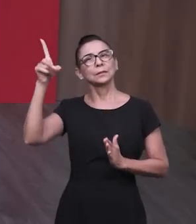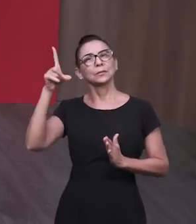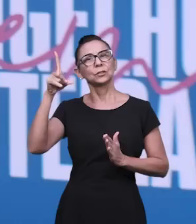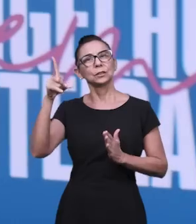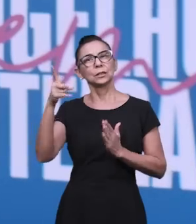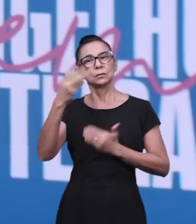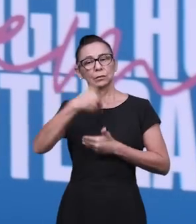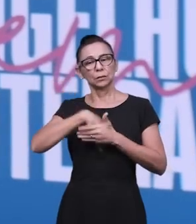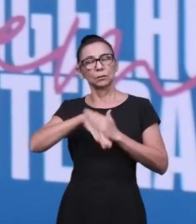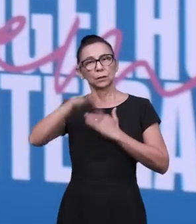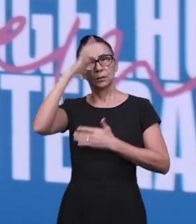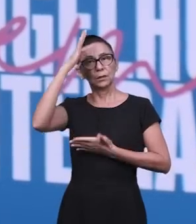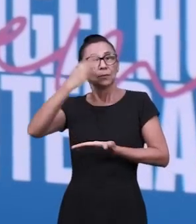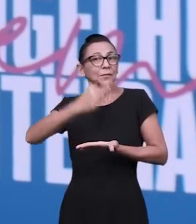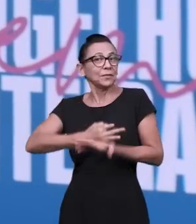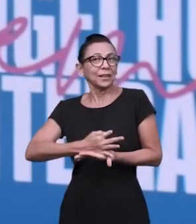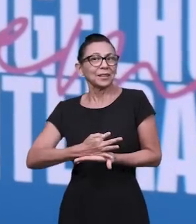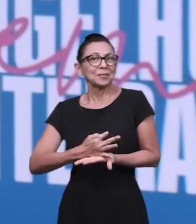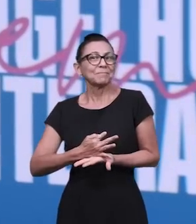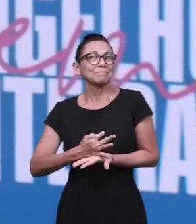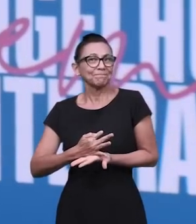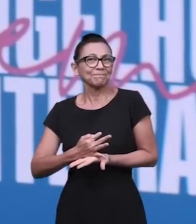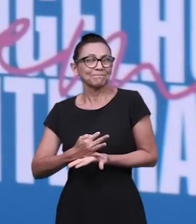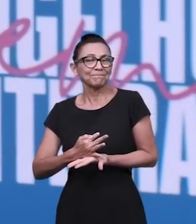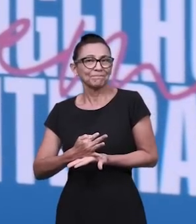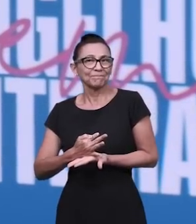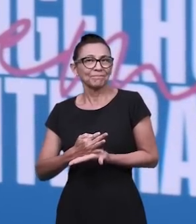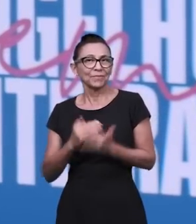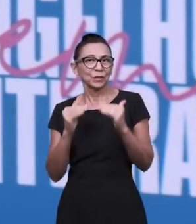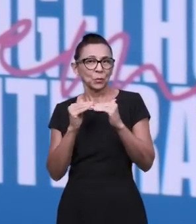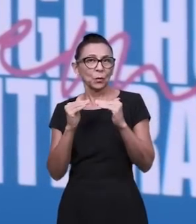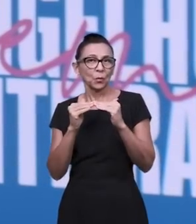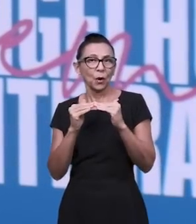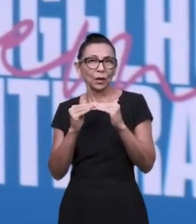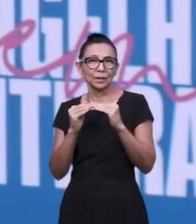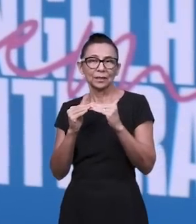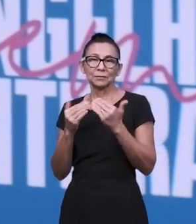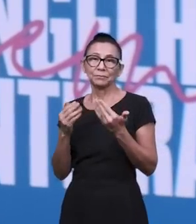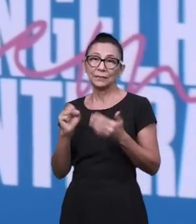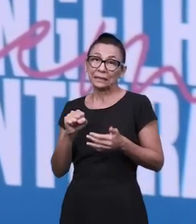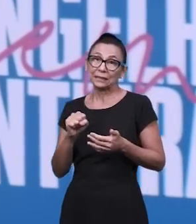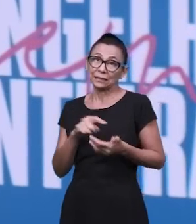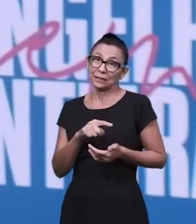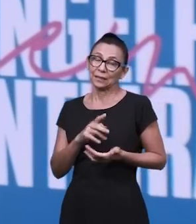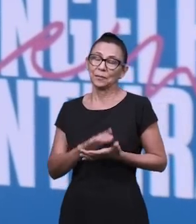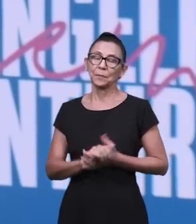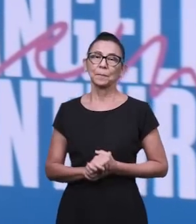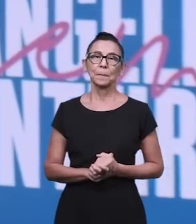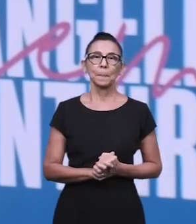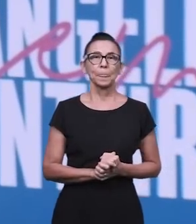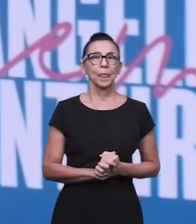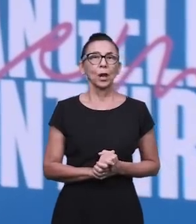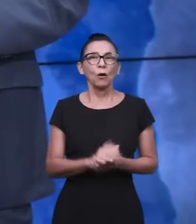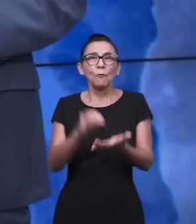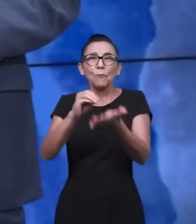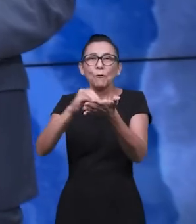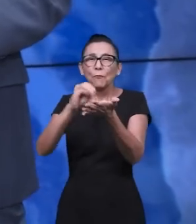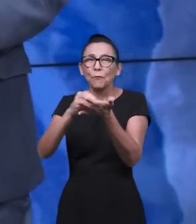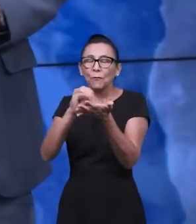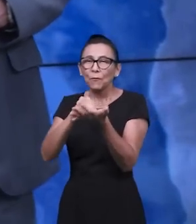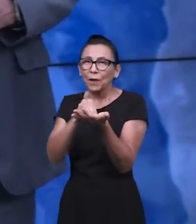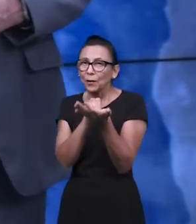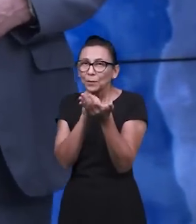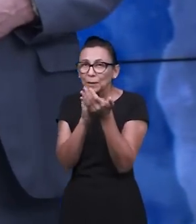gera fé. Ali a gente percebe o seguinte, concordam? Ele aceitou. Porque se ele fala, olha, um pouco